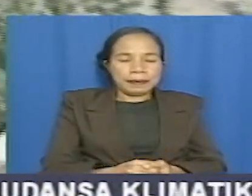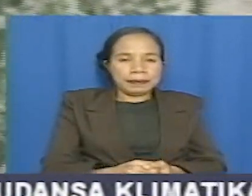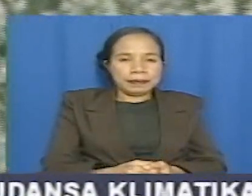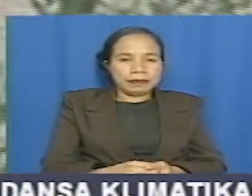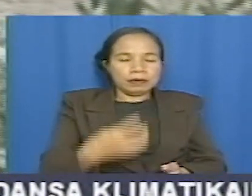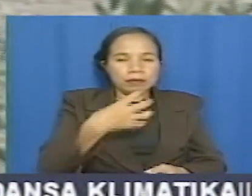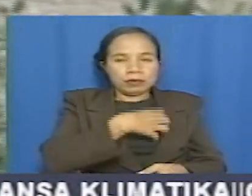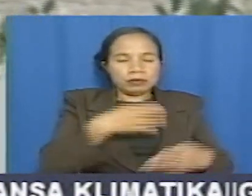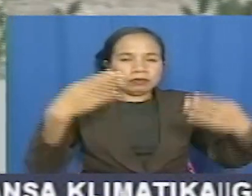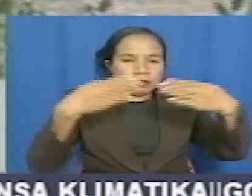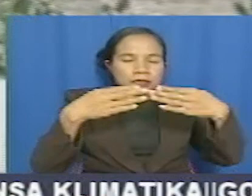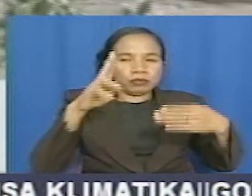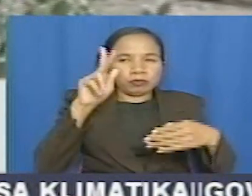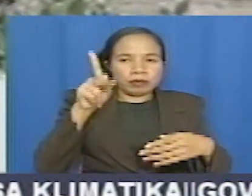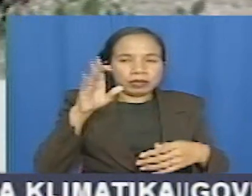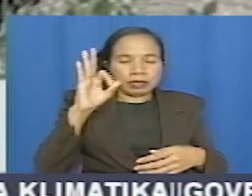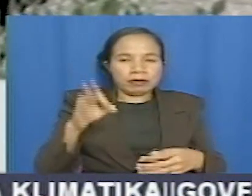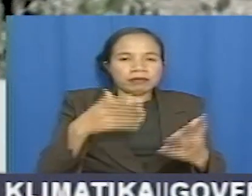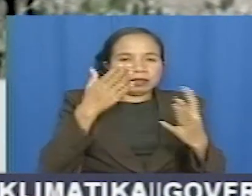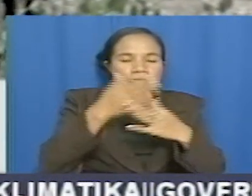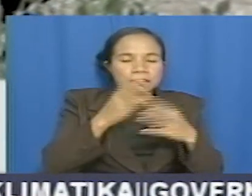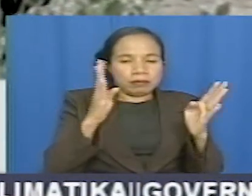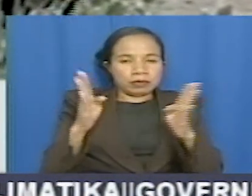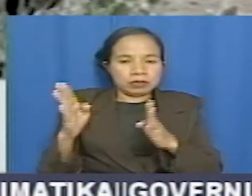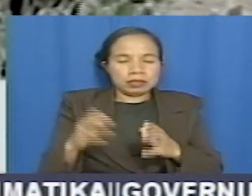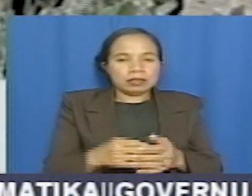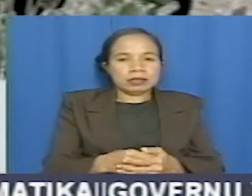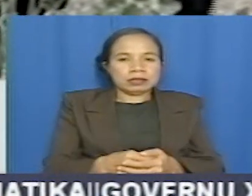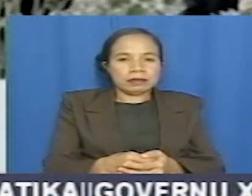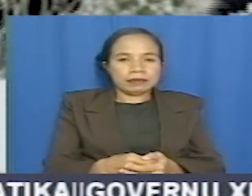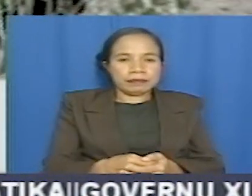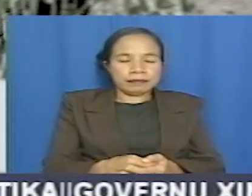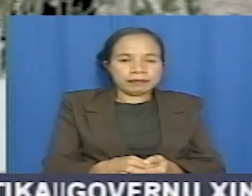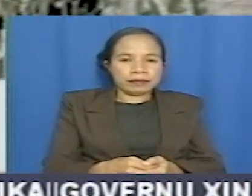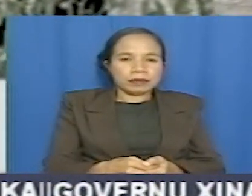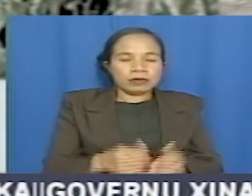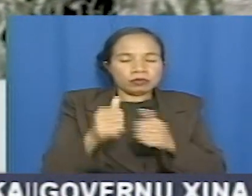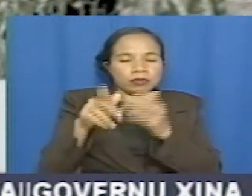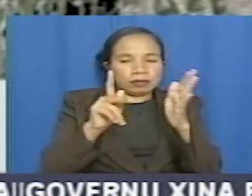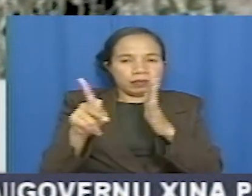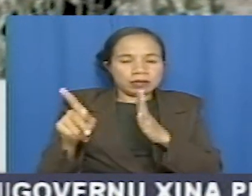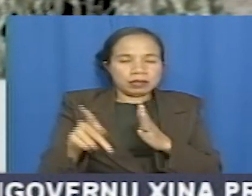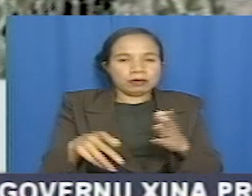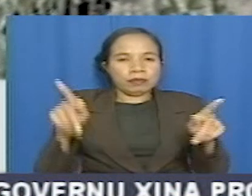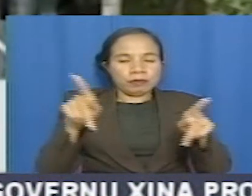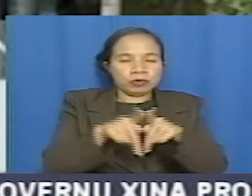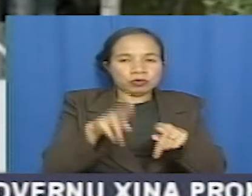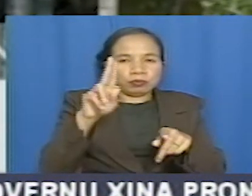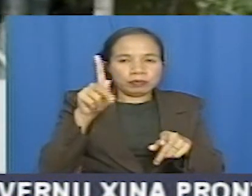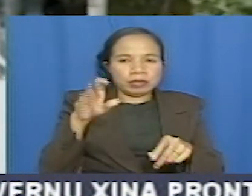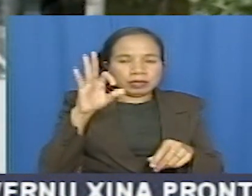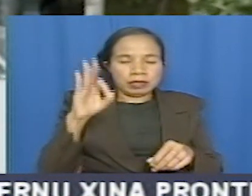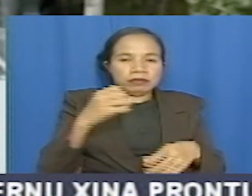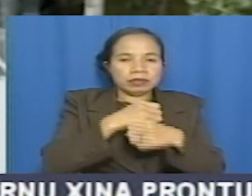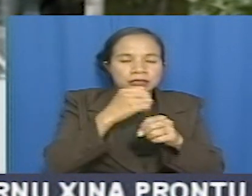frontera UPF Hirakne, tama ona iha prosesu tenderizasau. Tuir planu, postu UPF Hirakne sei hari